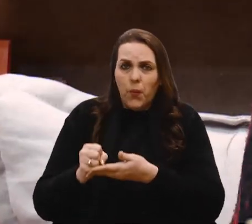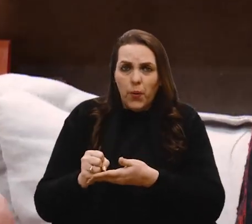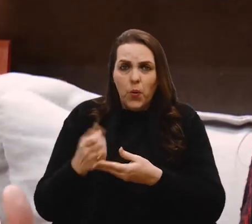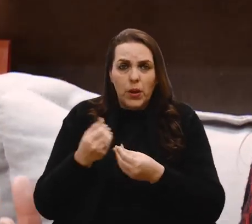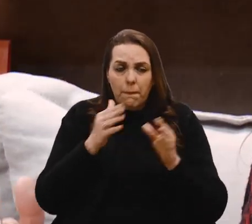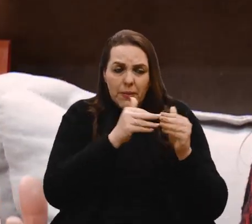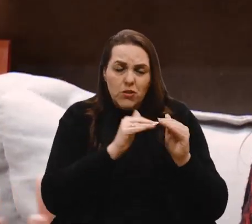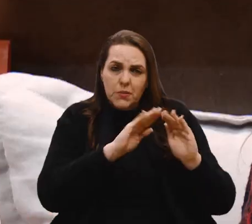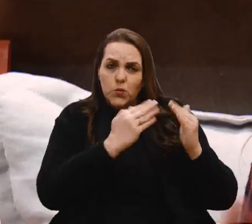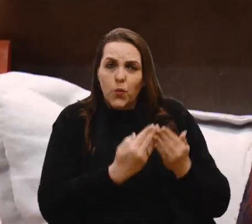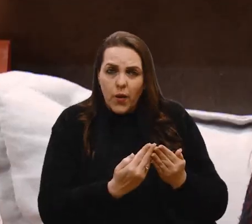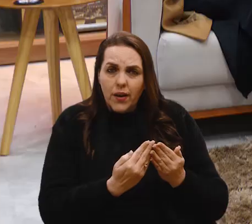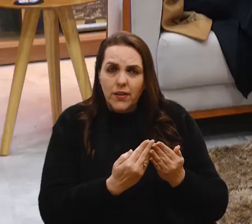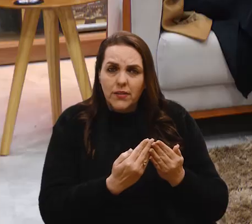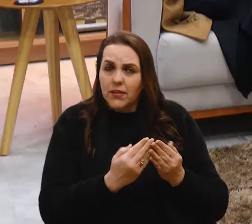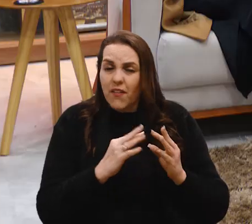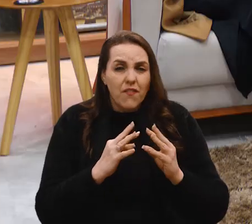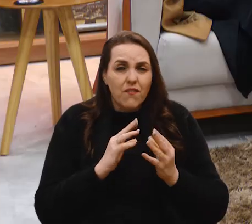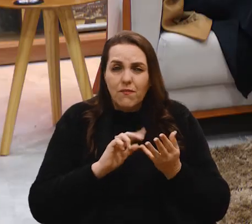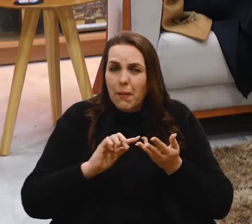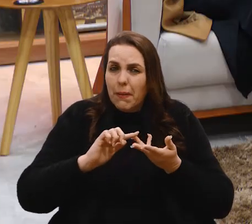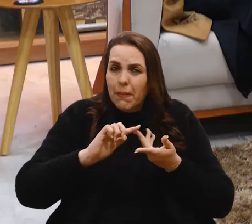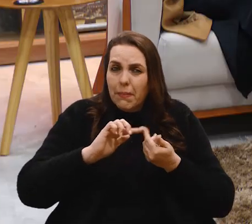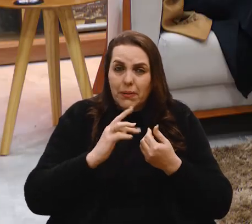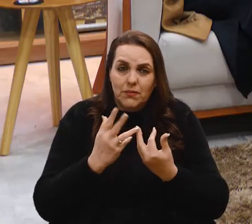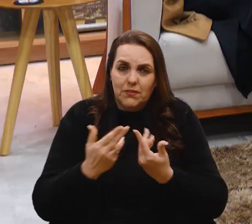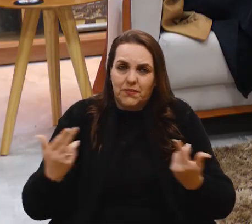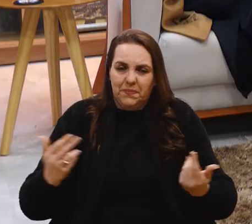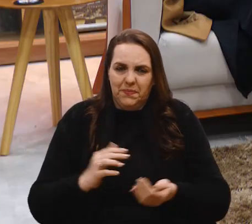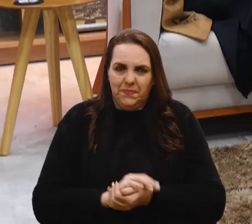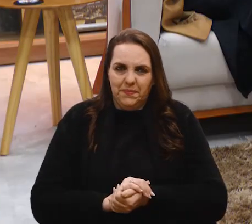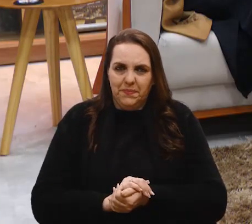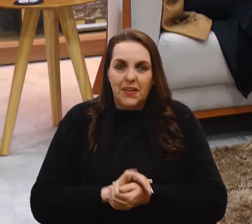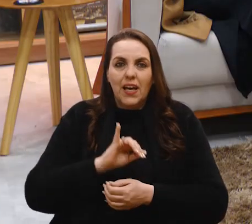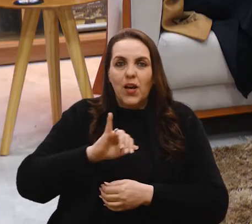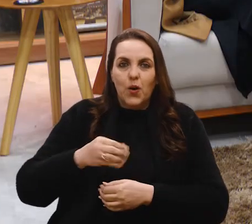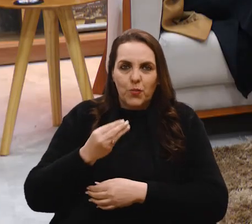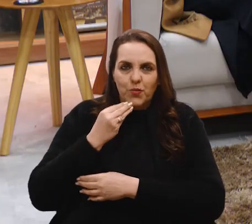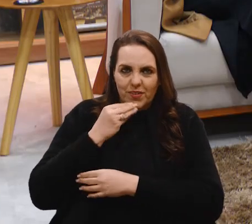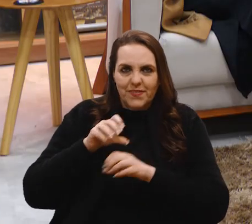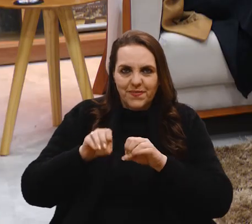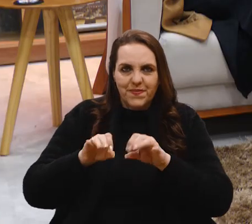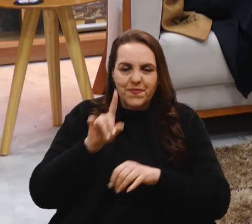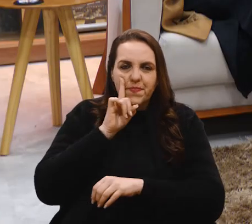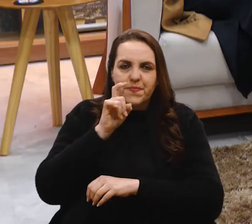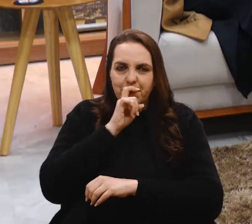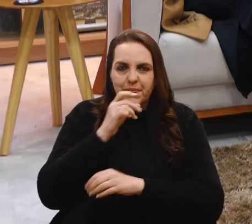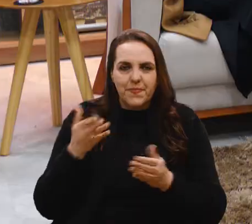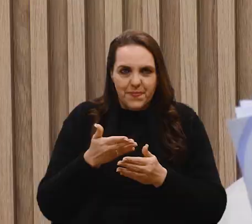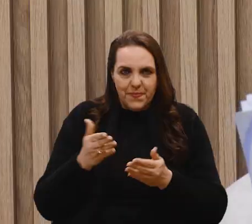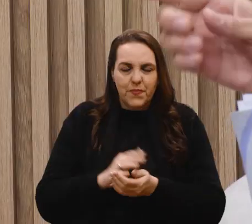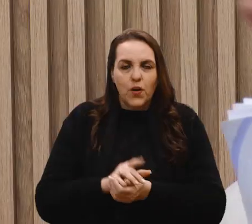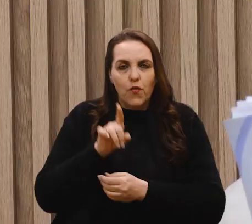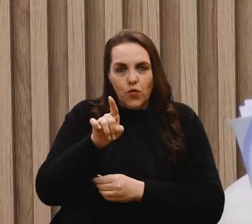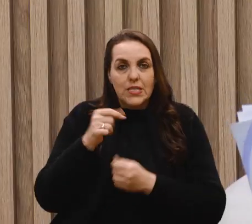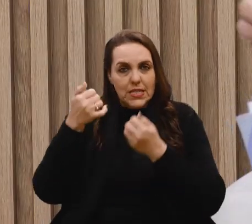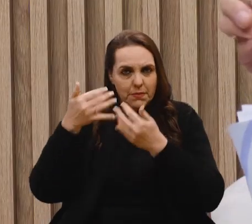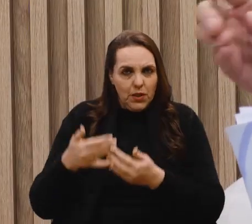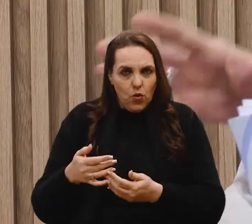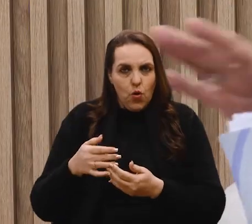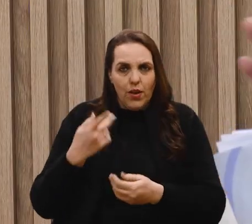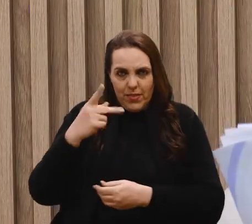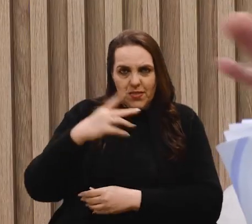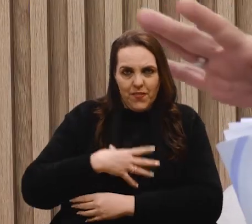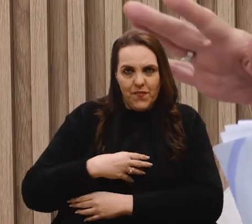para a escola? E Aline, aproveitando que a gente está aqui encerrando quase esse primeiro bloco, você comentou que o Arthur teve avanços.